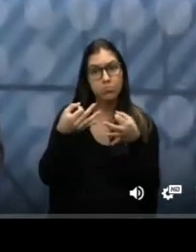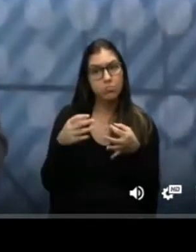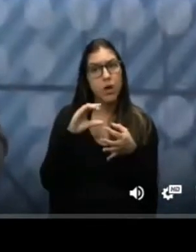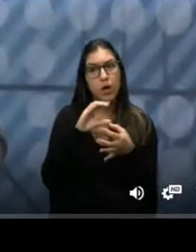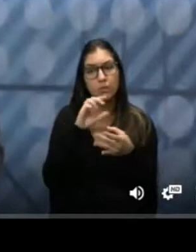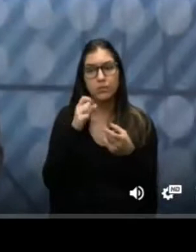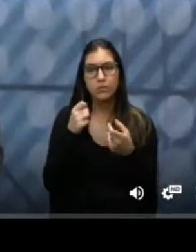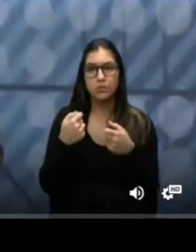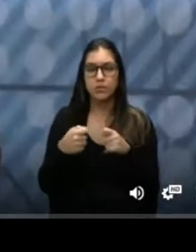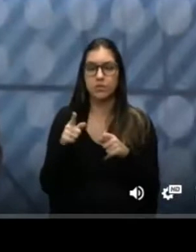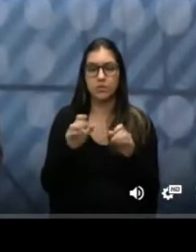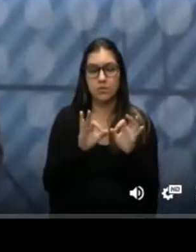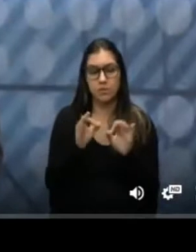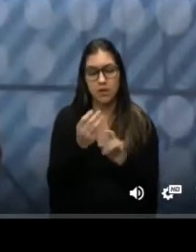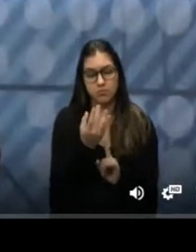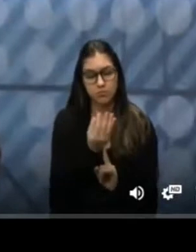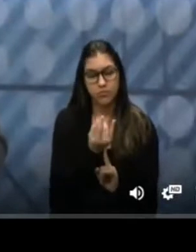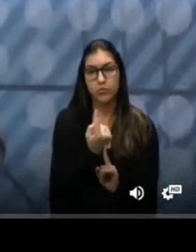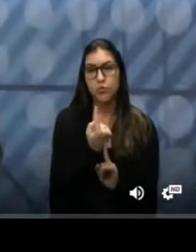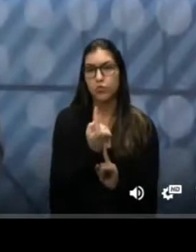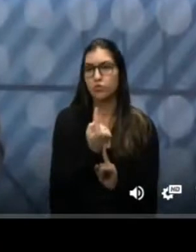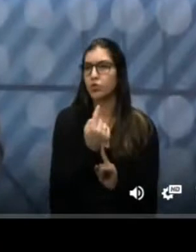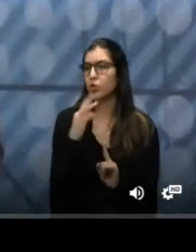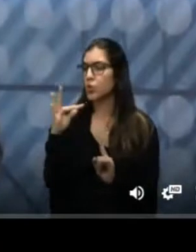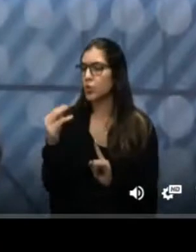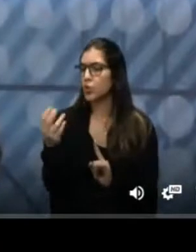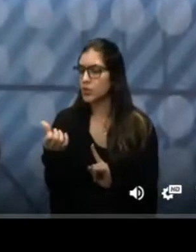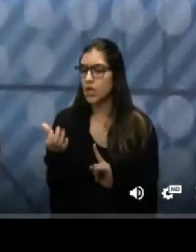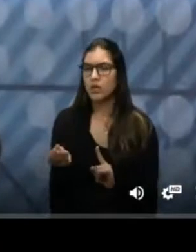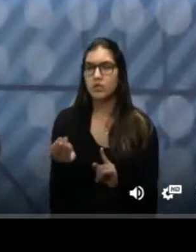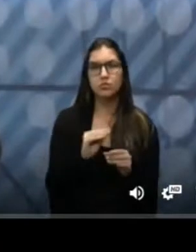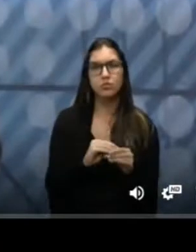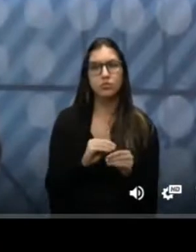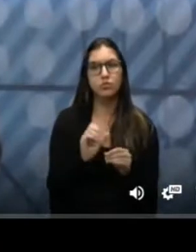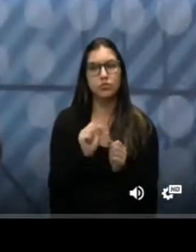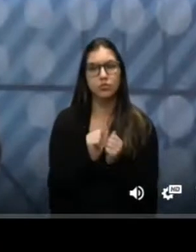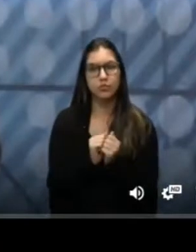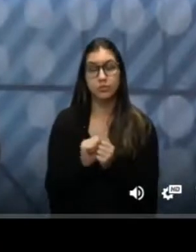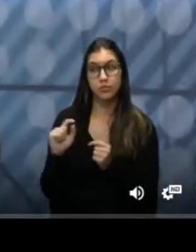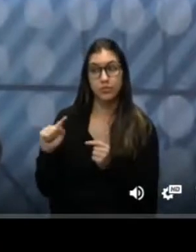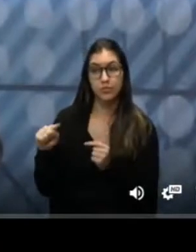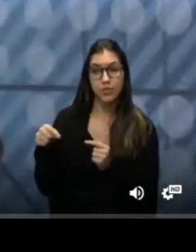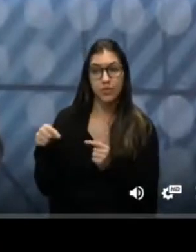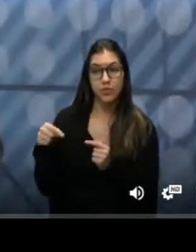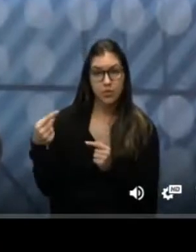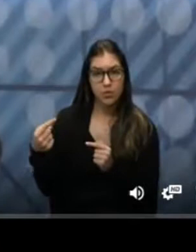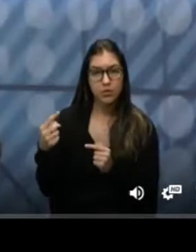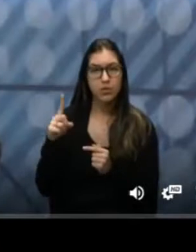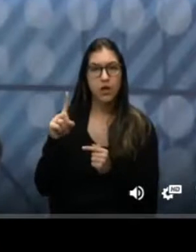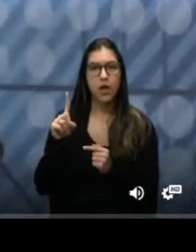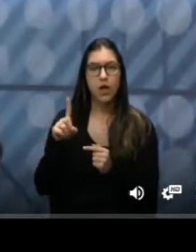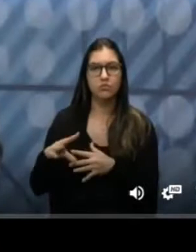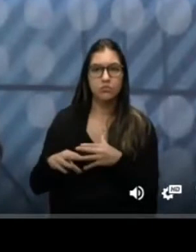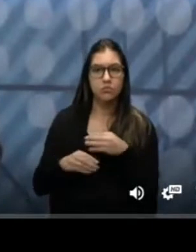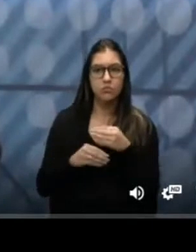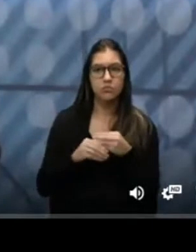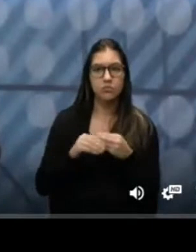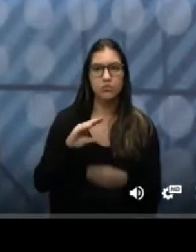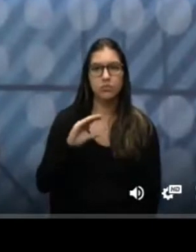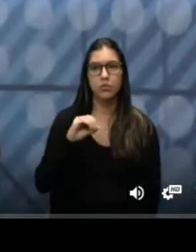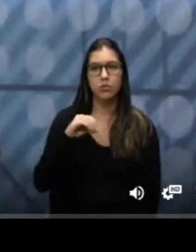você vai preparar um tubo capilar e já prepara todos os que serão utilizados. A próxima etapa, que é adicionar o composto dentro